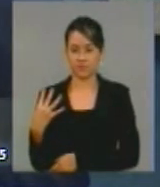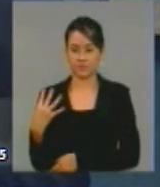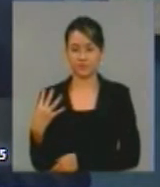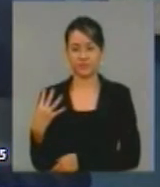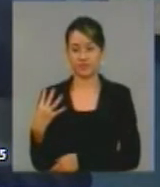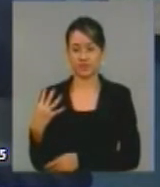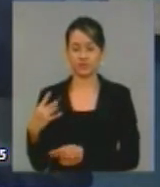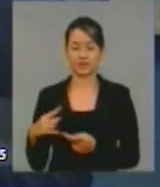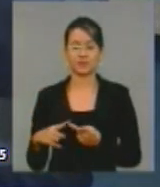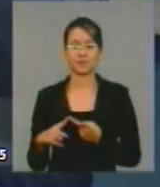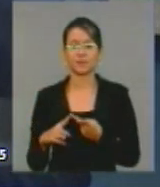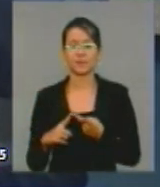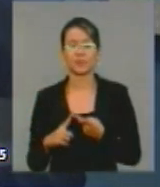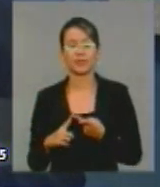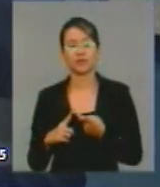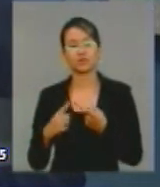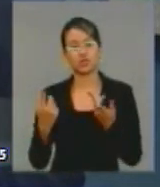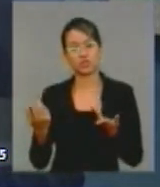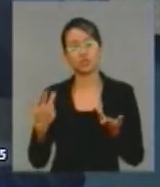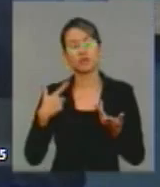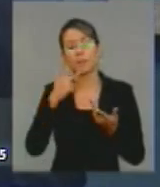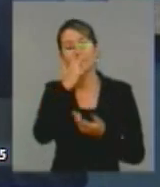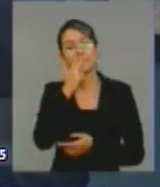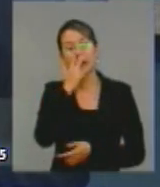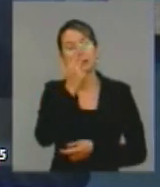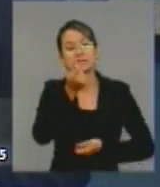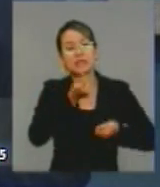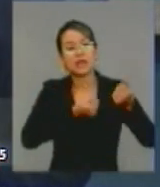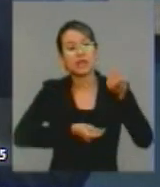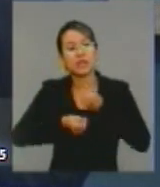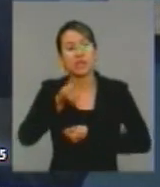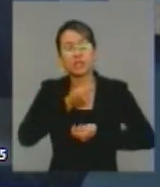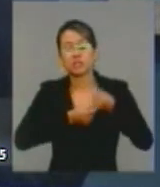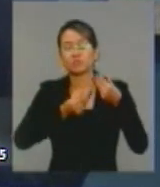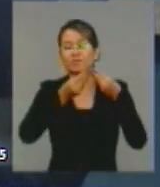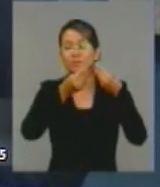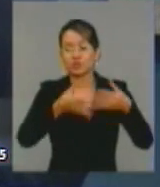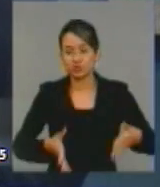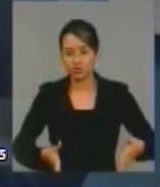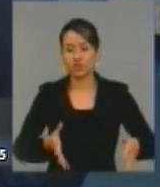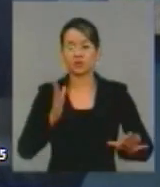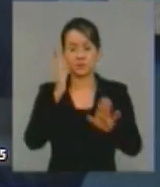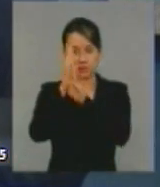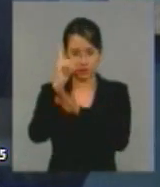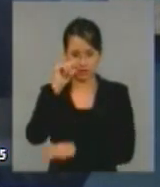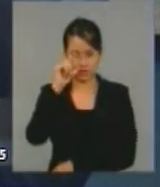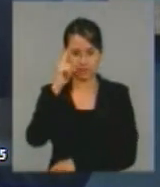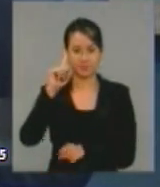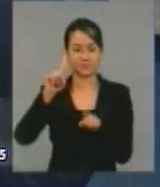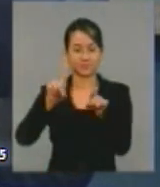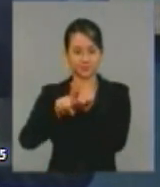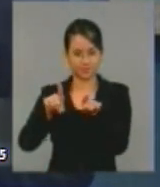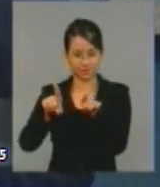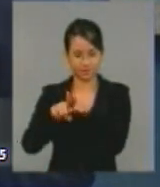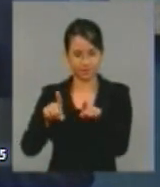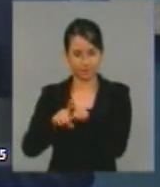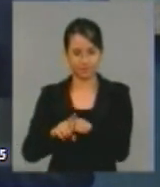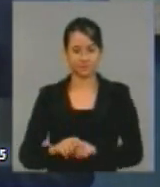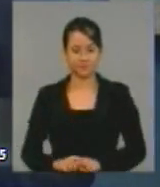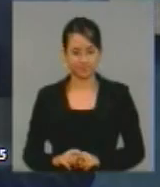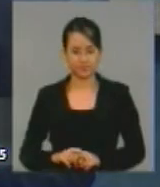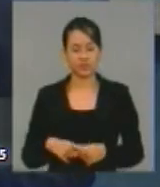por um período de desconcentração de renda, com base no economista